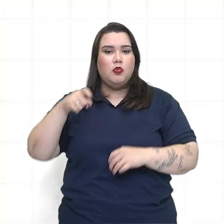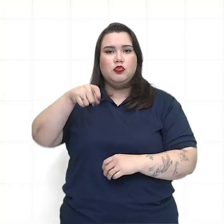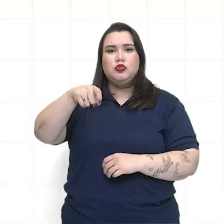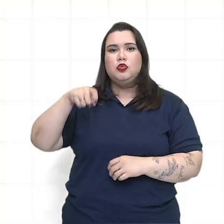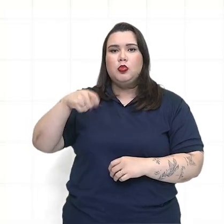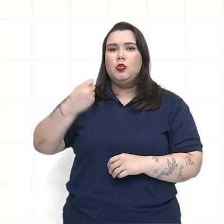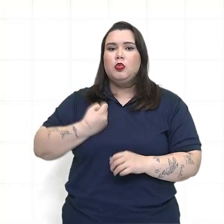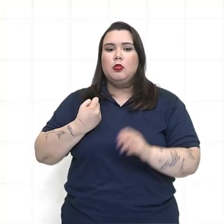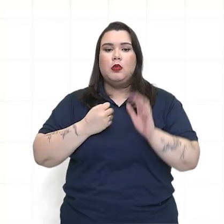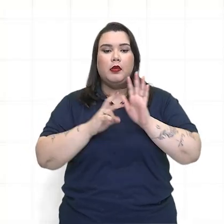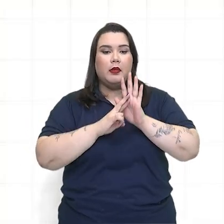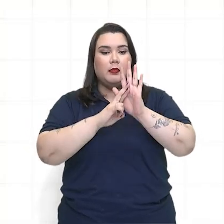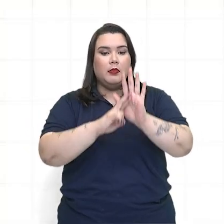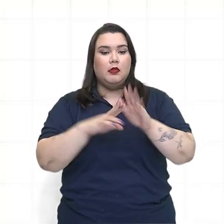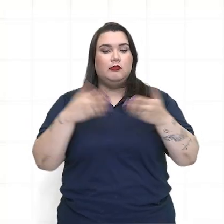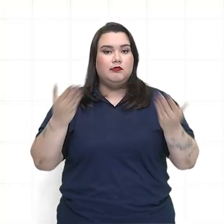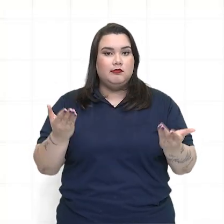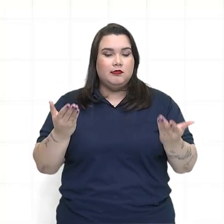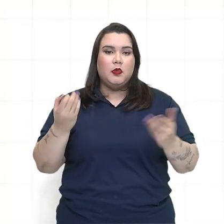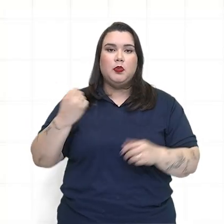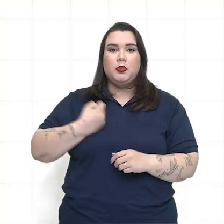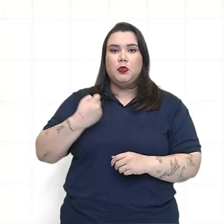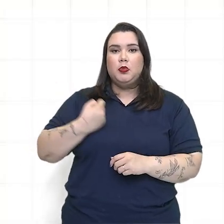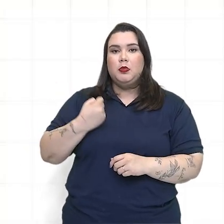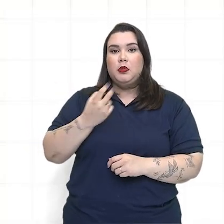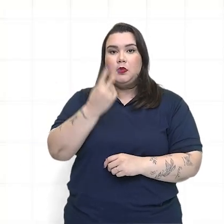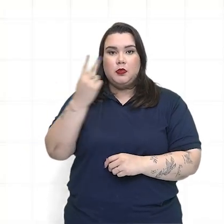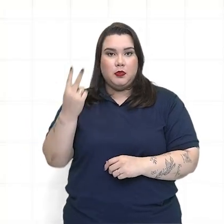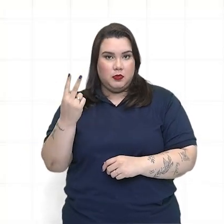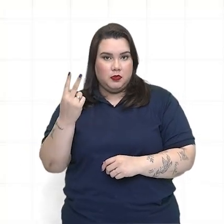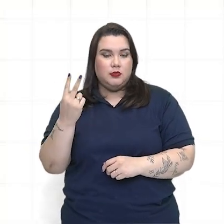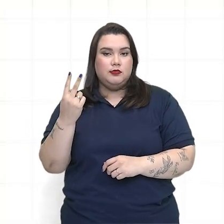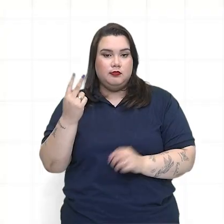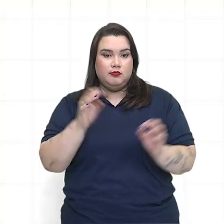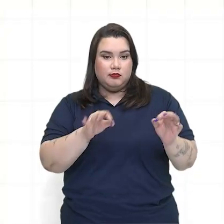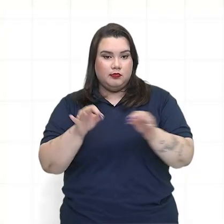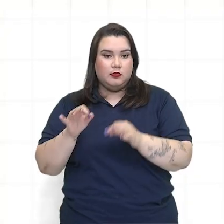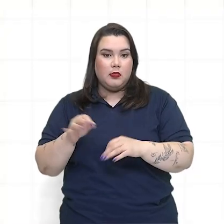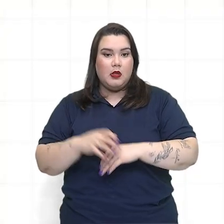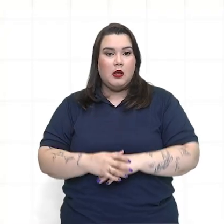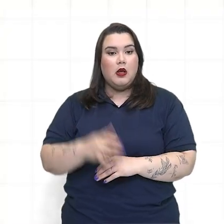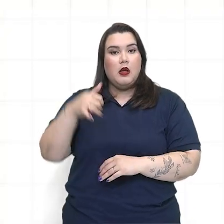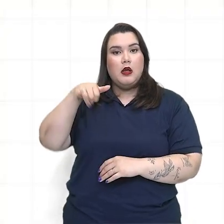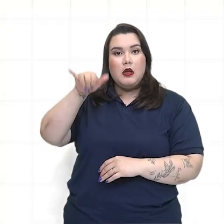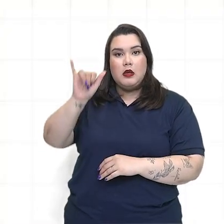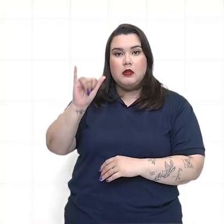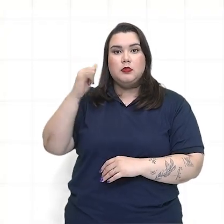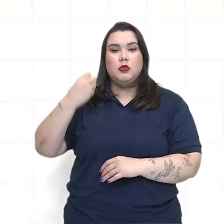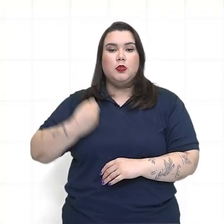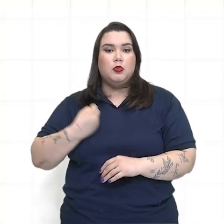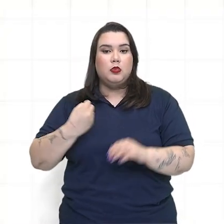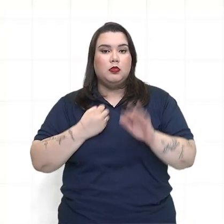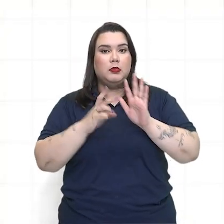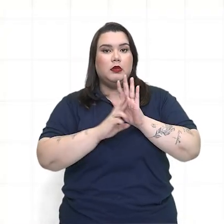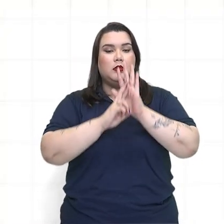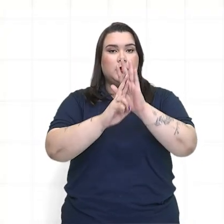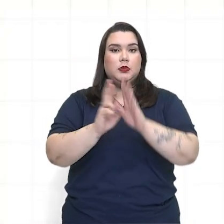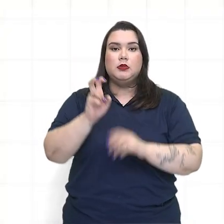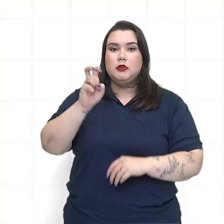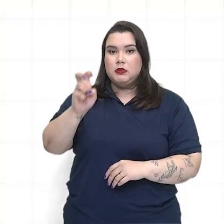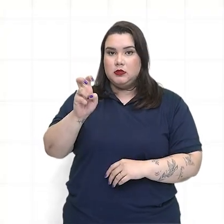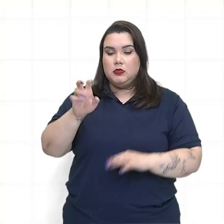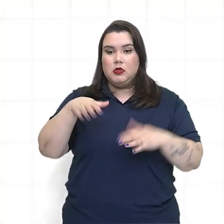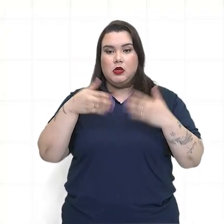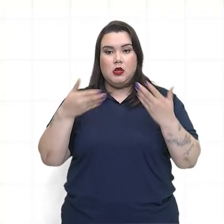X está aqui, olha, é o número 2. Y é o número 5. Então,